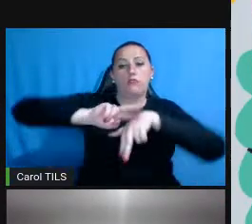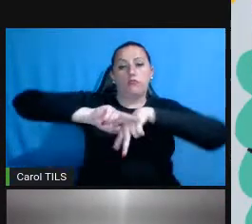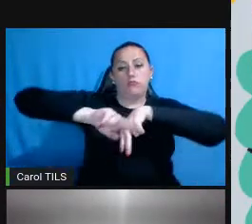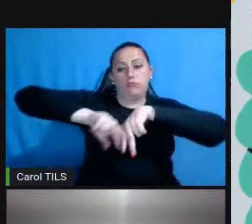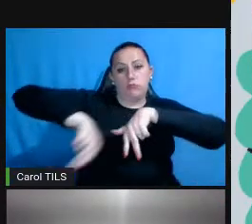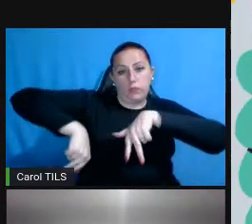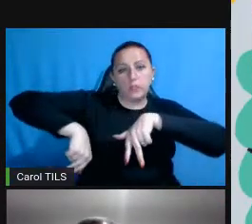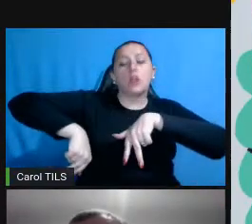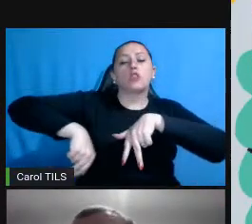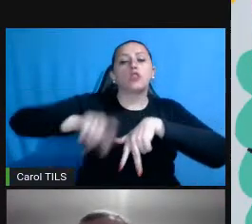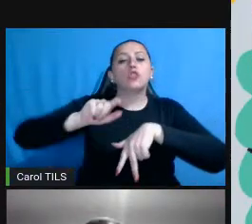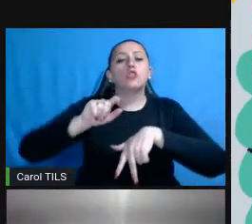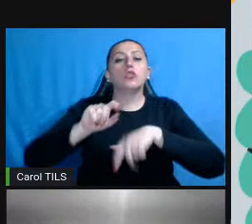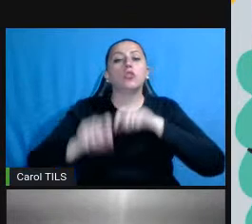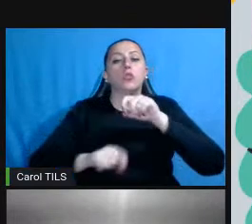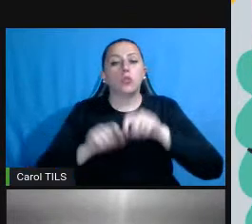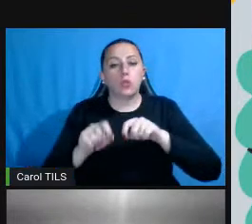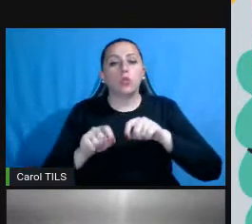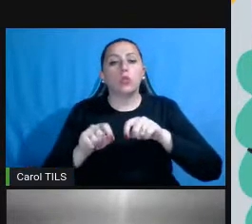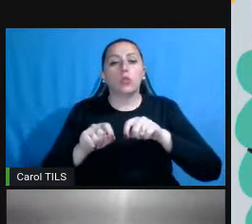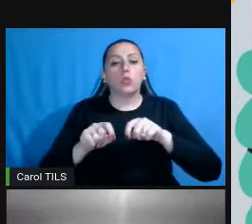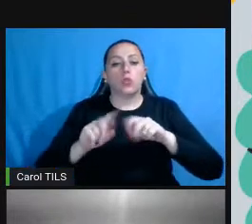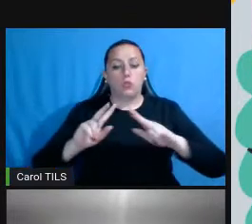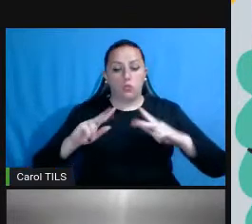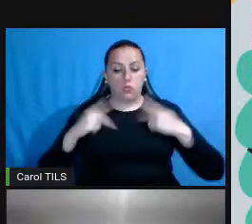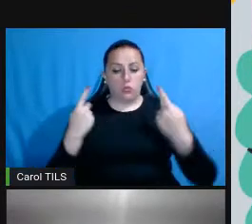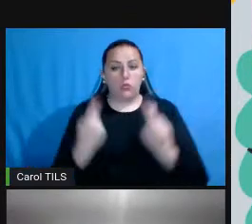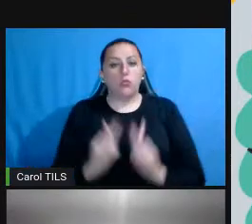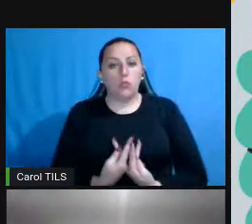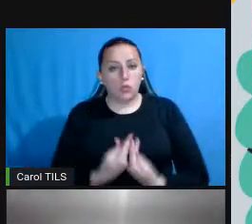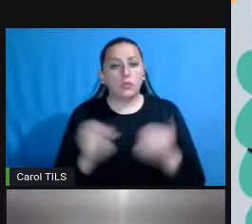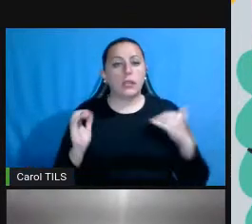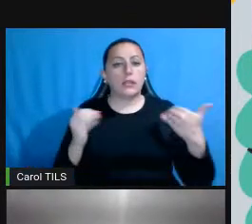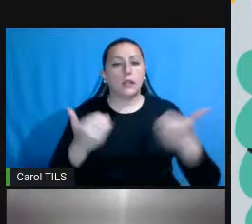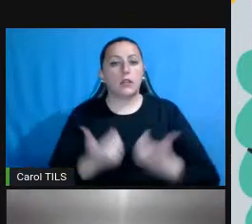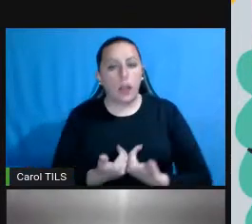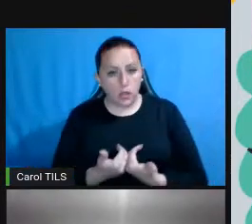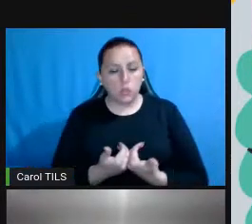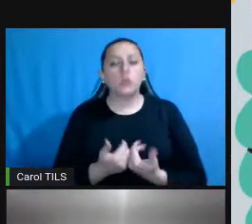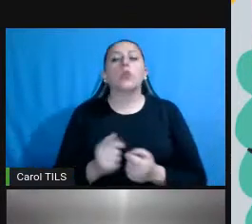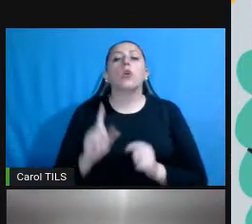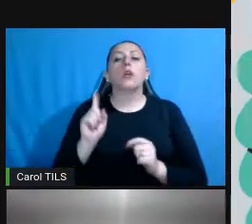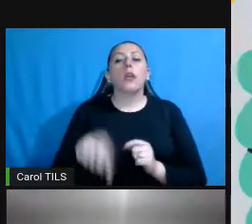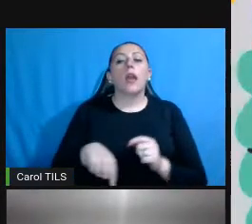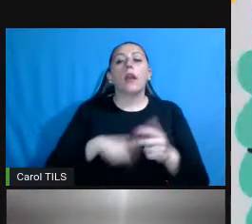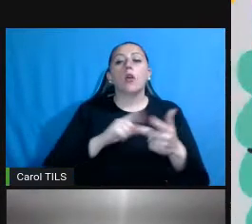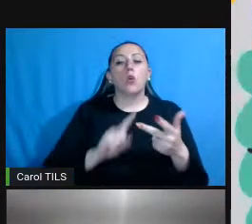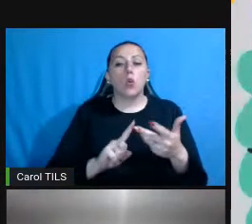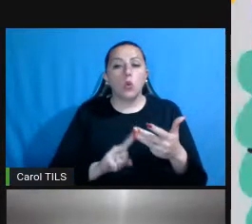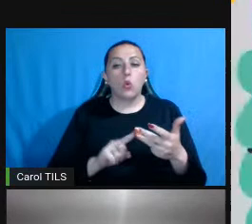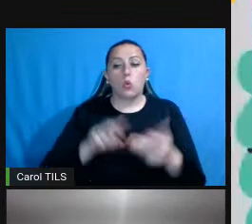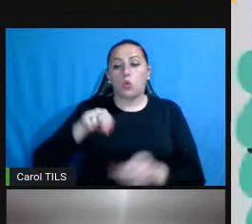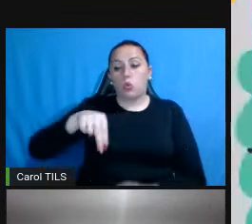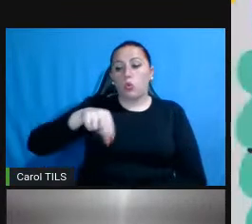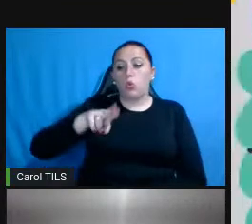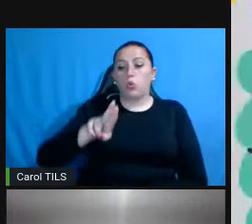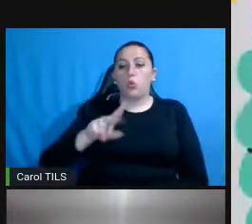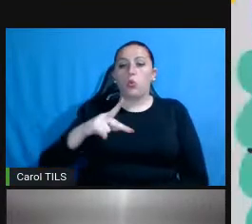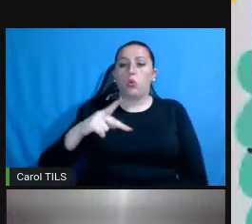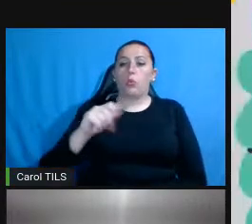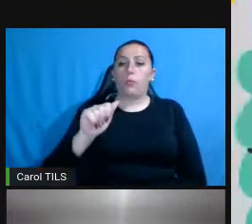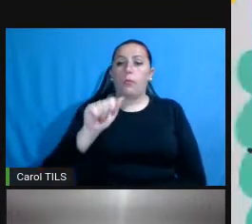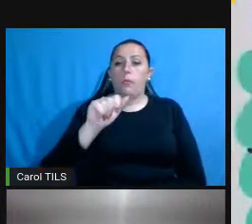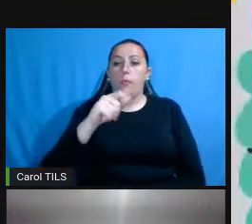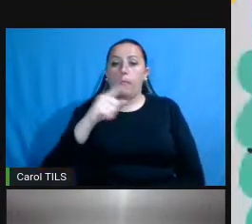tá? Além da participação do NUPAS, que é um núcleo de paz, núcleo importante também que nós temos aí na instituição, no nosso